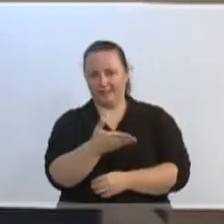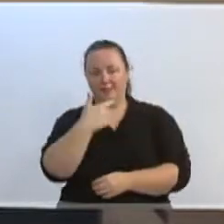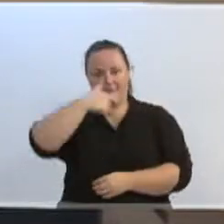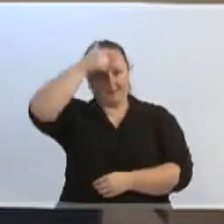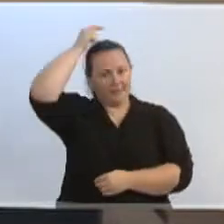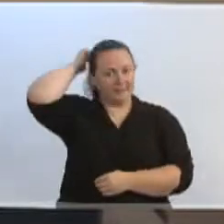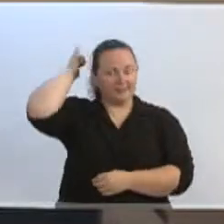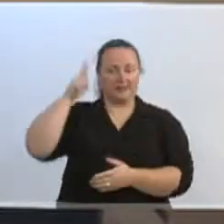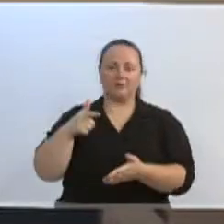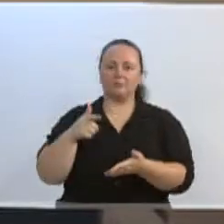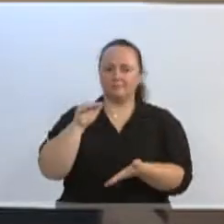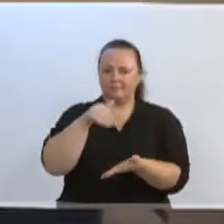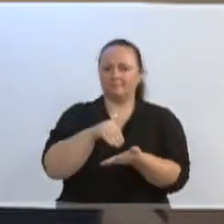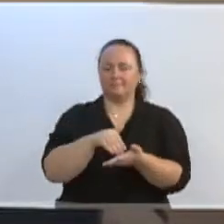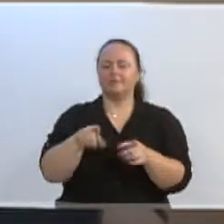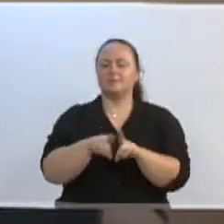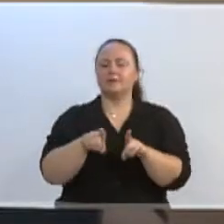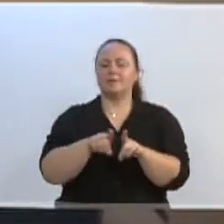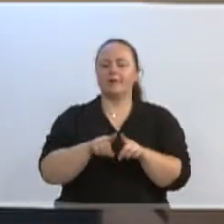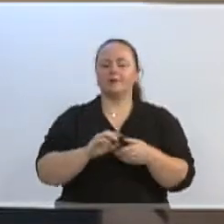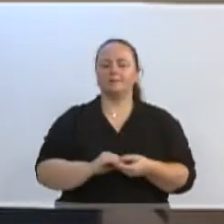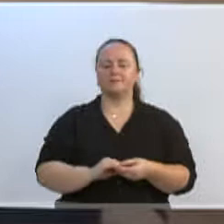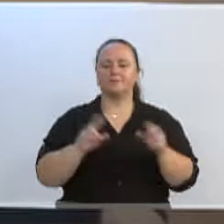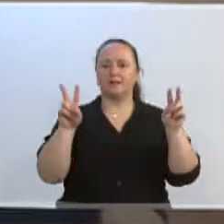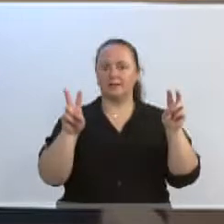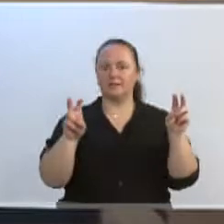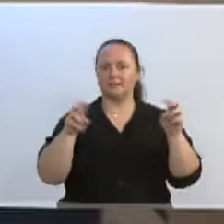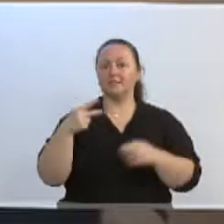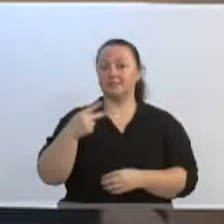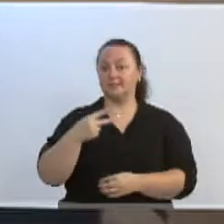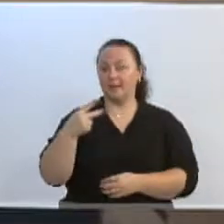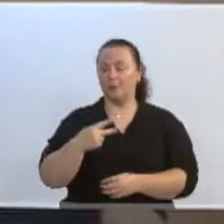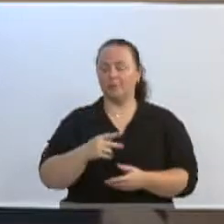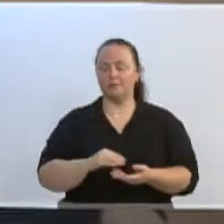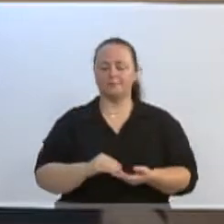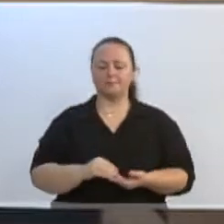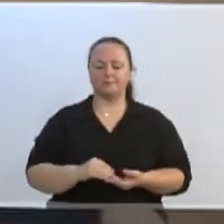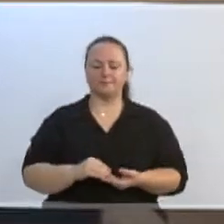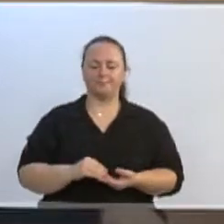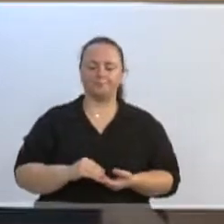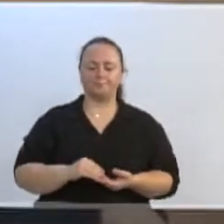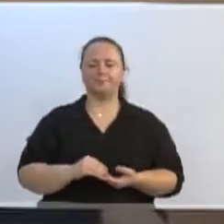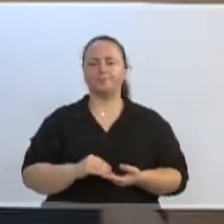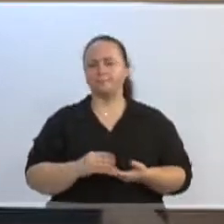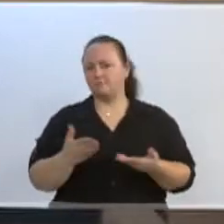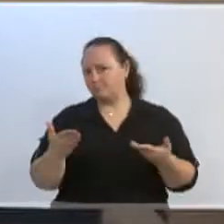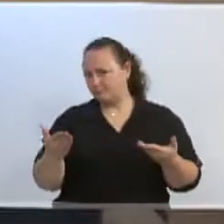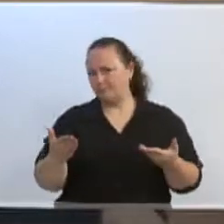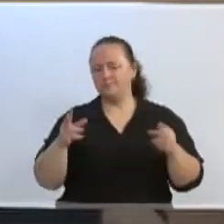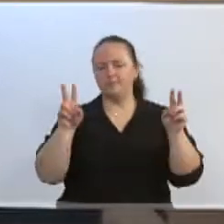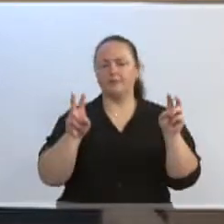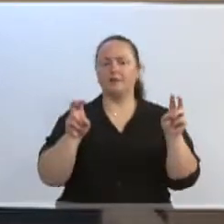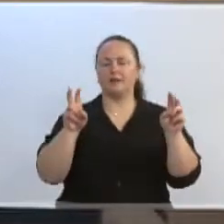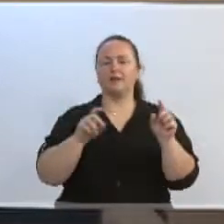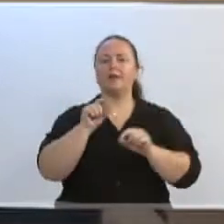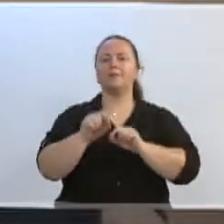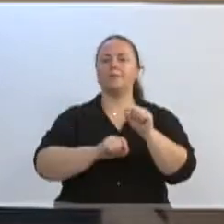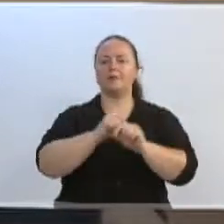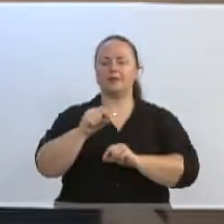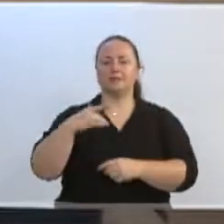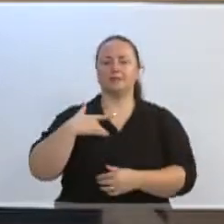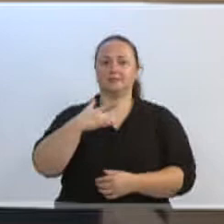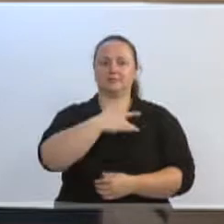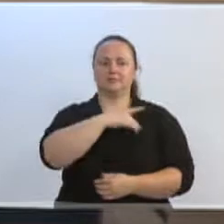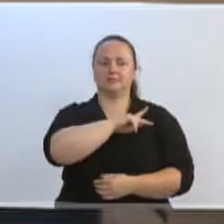infantilizou também eu quero abordar o segundo tema que o senhor vossa excelência traz a esta casa que é a precariedade da saúde